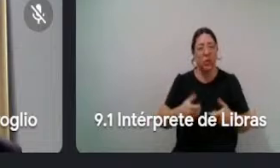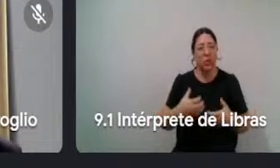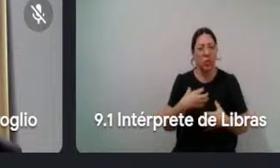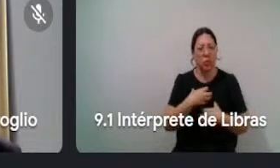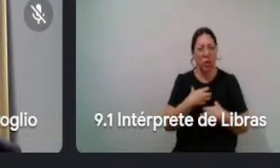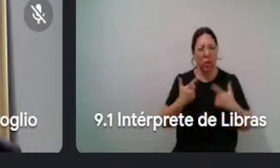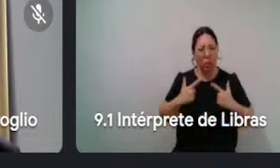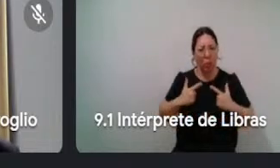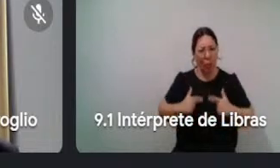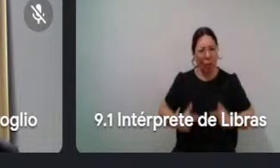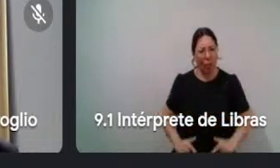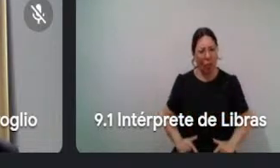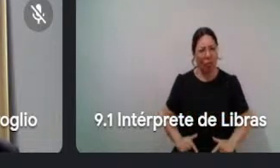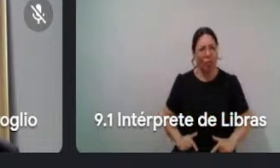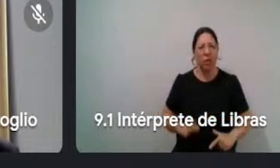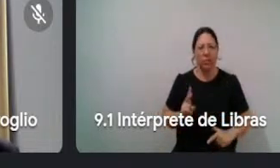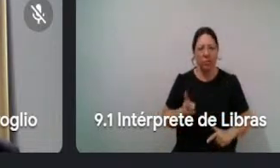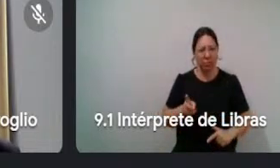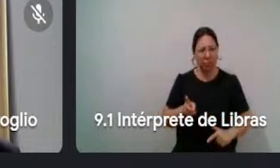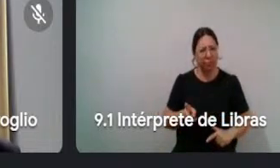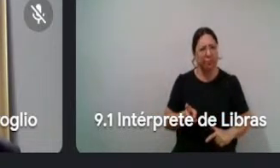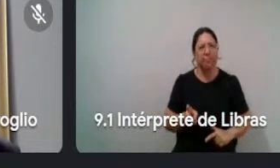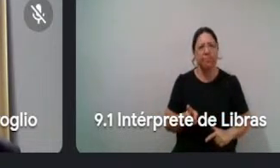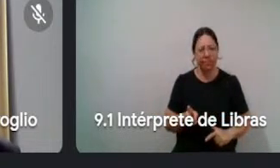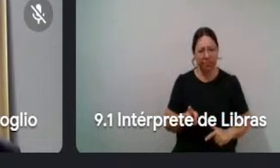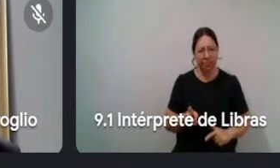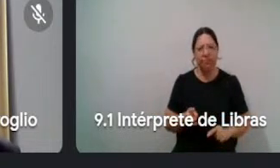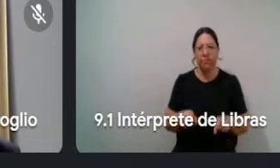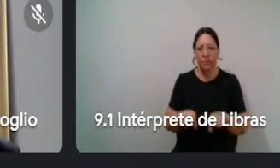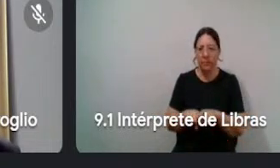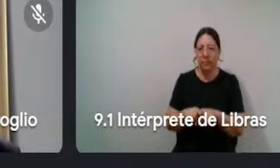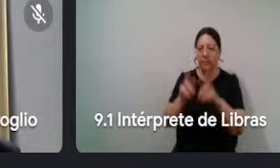imparcialidade, né? Pelo seu respeito